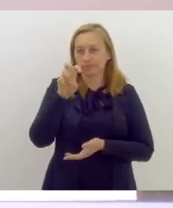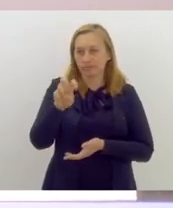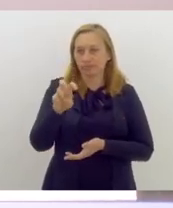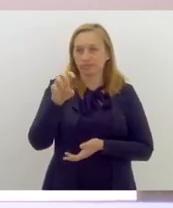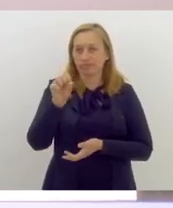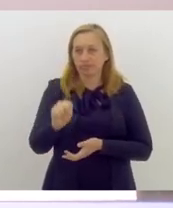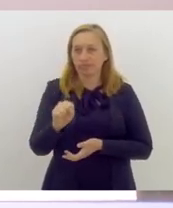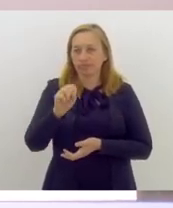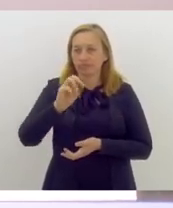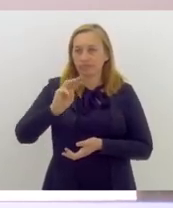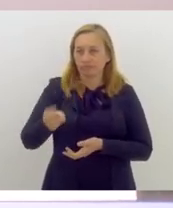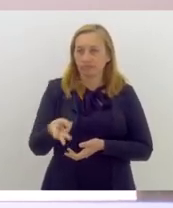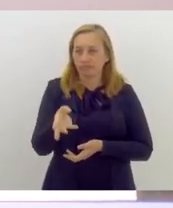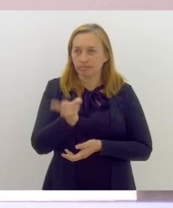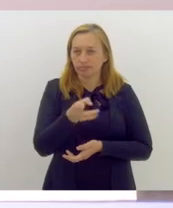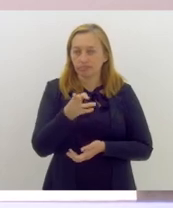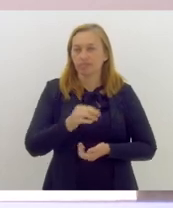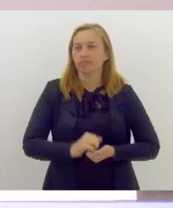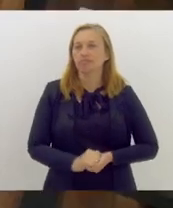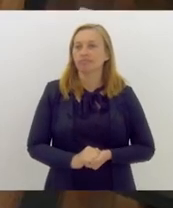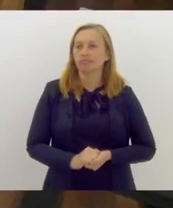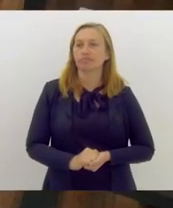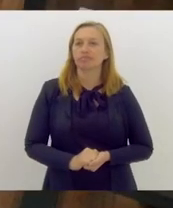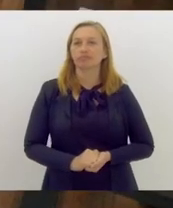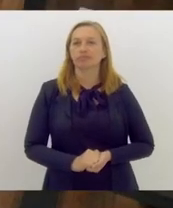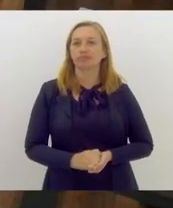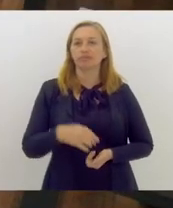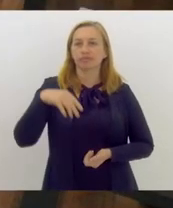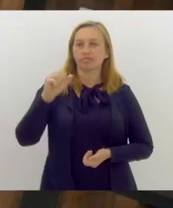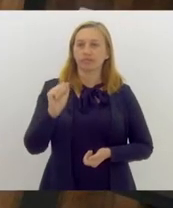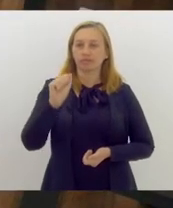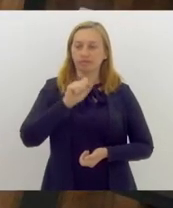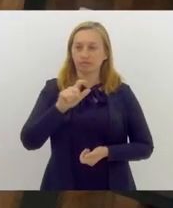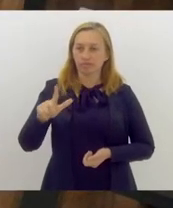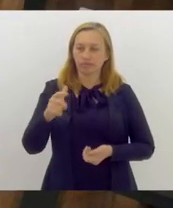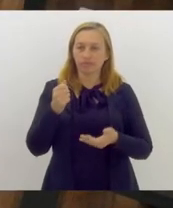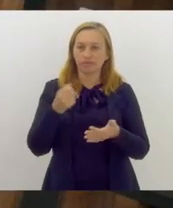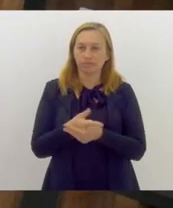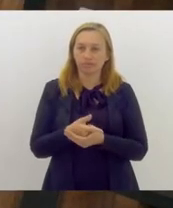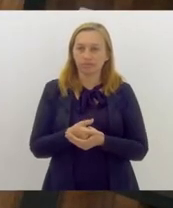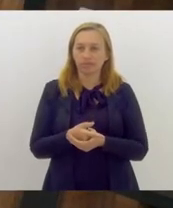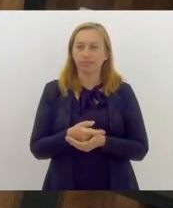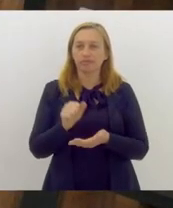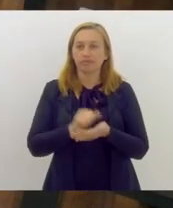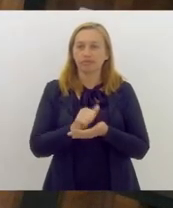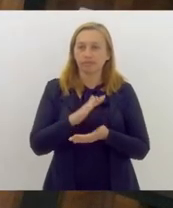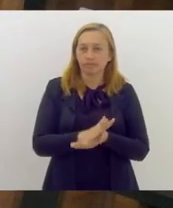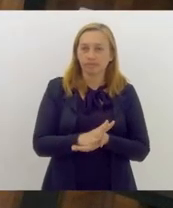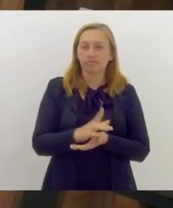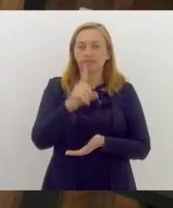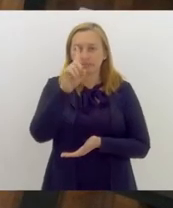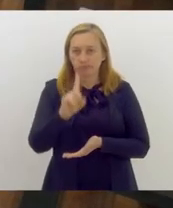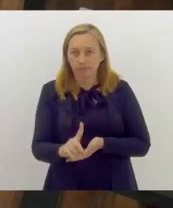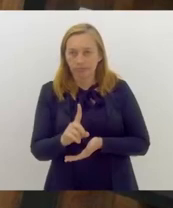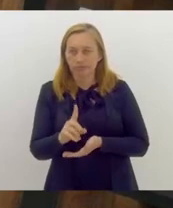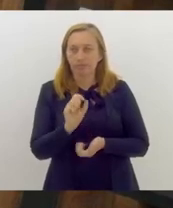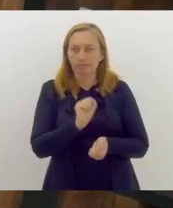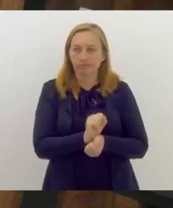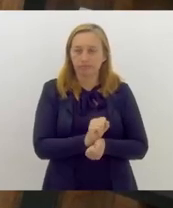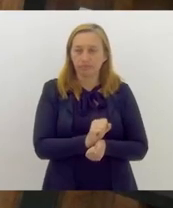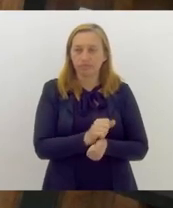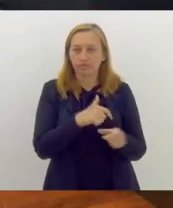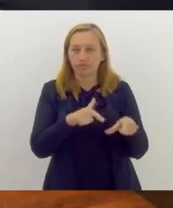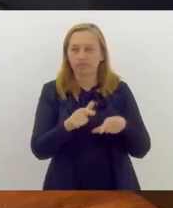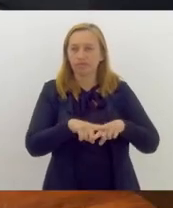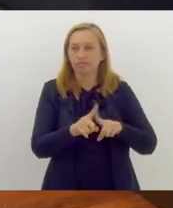de reais aí entra por parte da Anael tem que pagar multa para poder ter o direito de parar a operação só que não